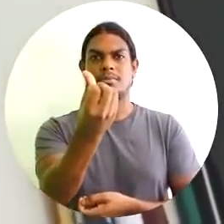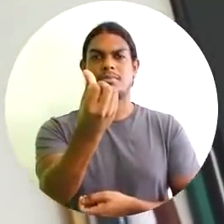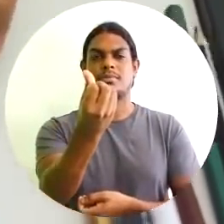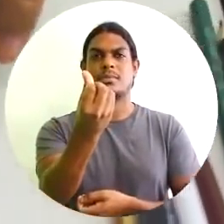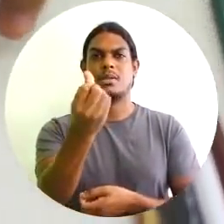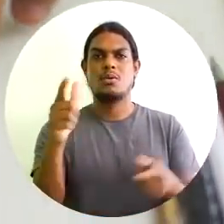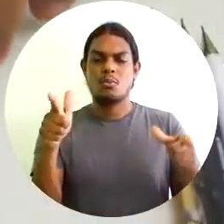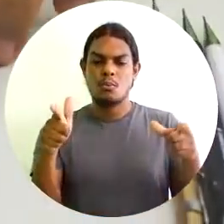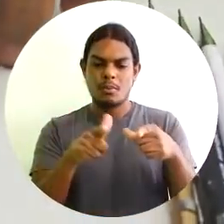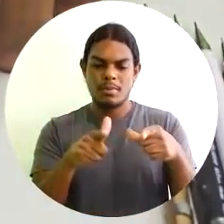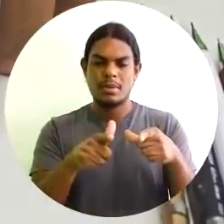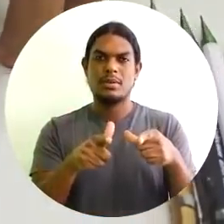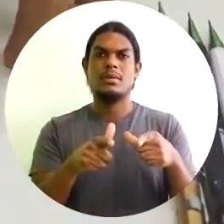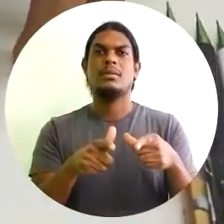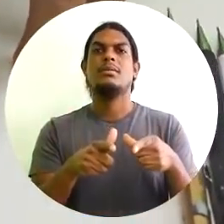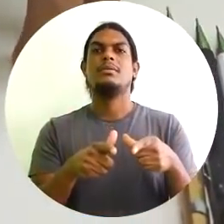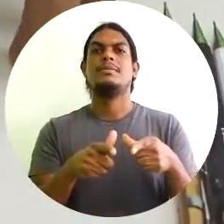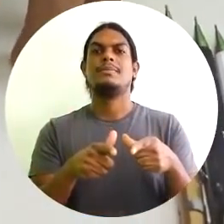O menor